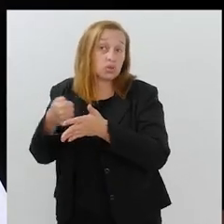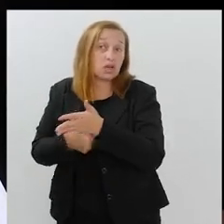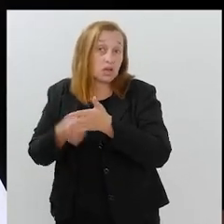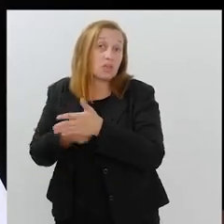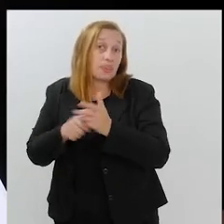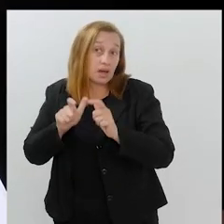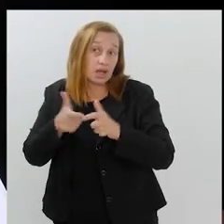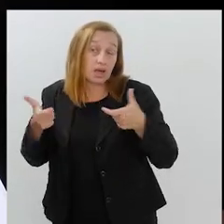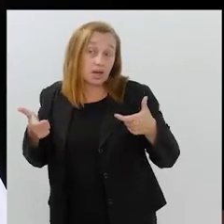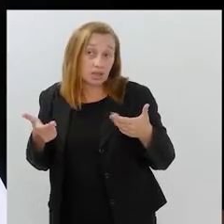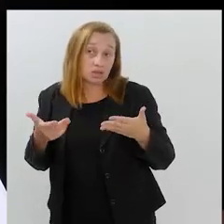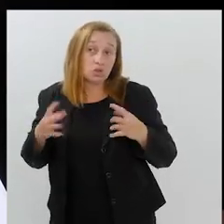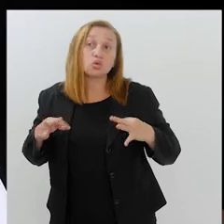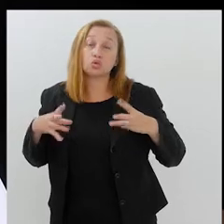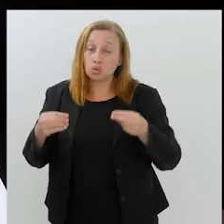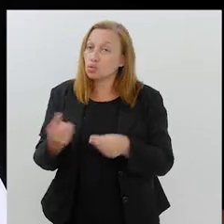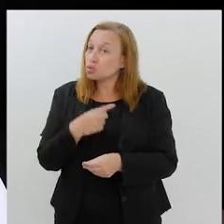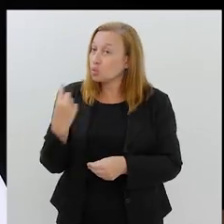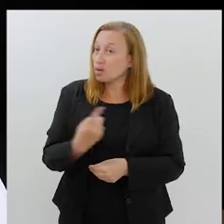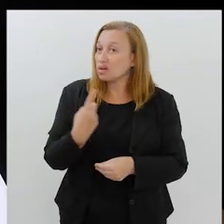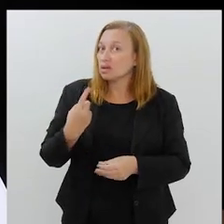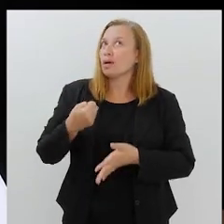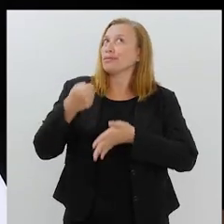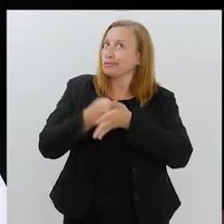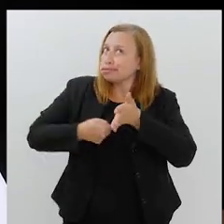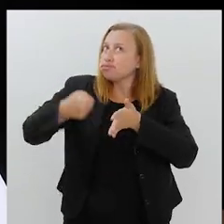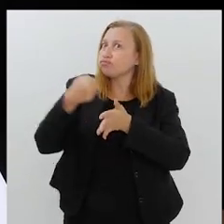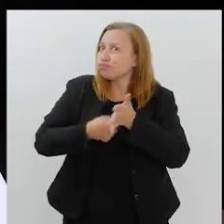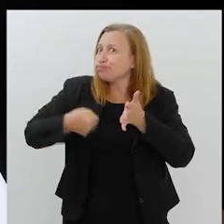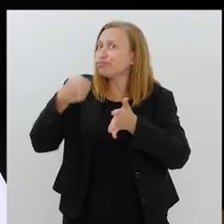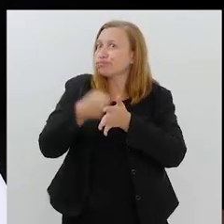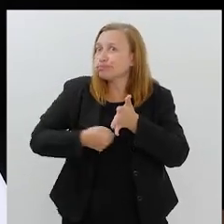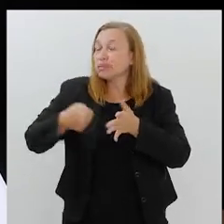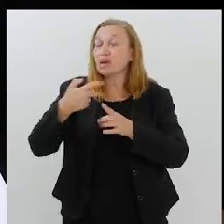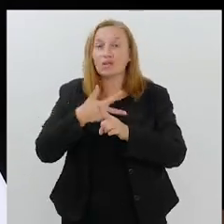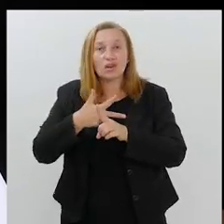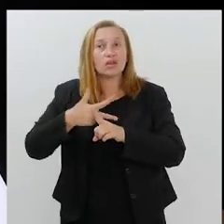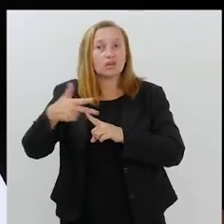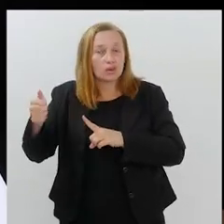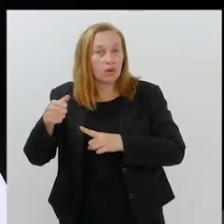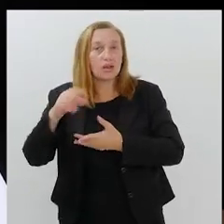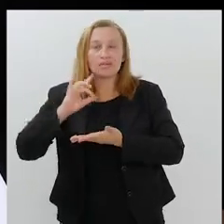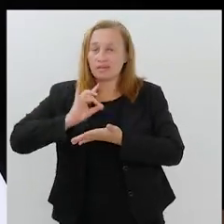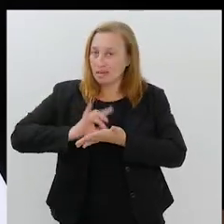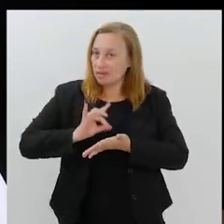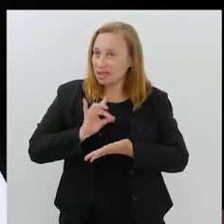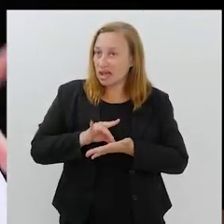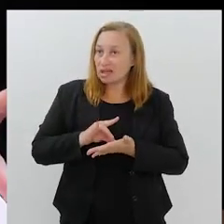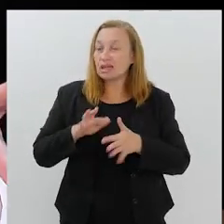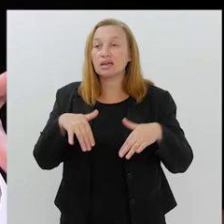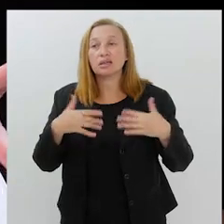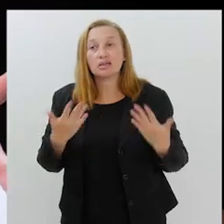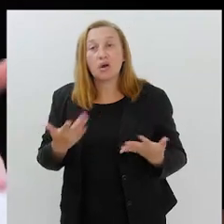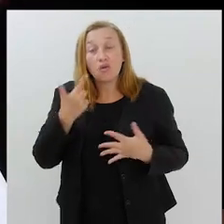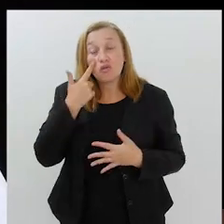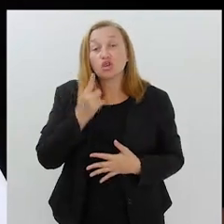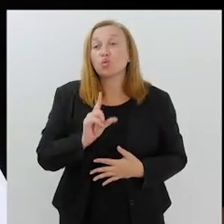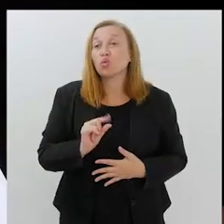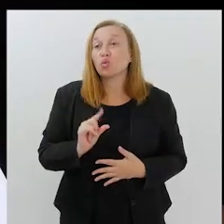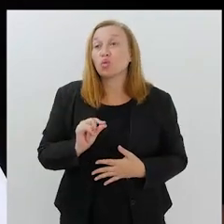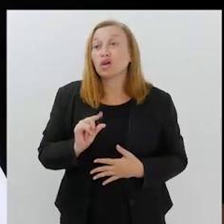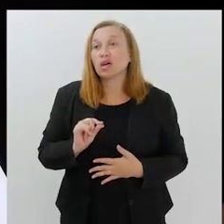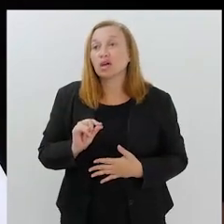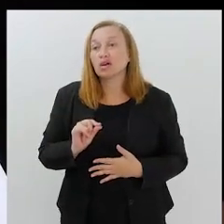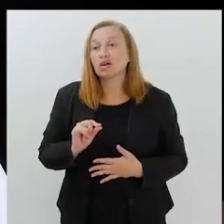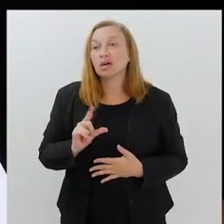luta intensa aliás tudo nosso é com muita luta é tudo é Conquista né nada é dado então